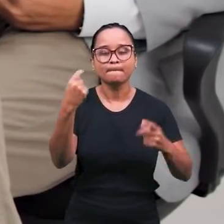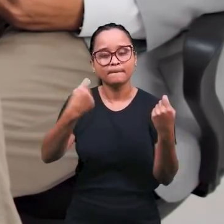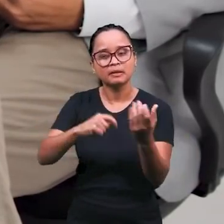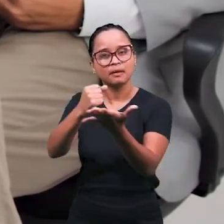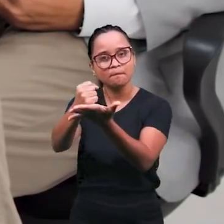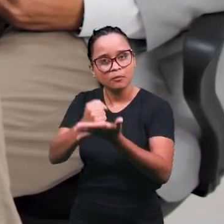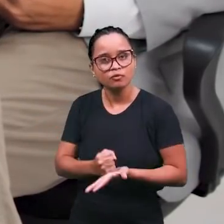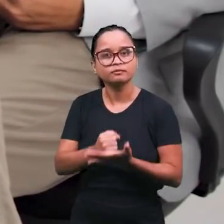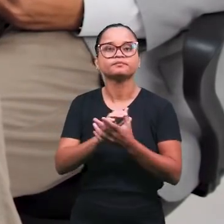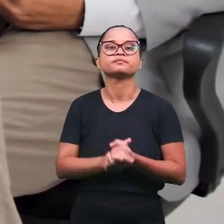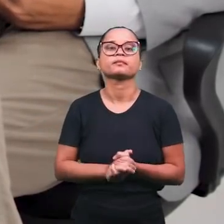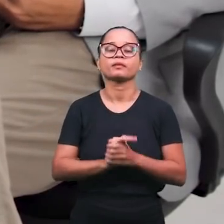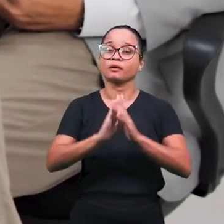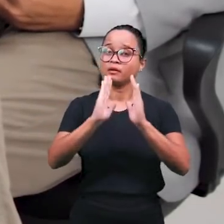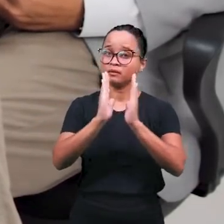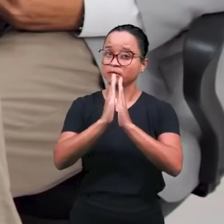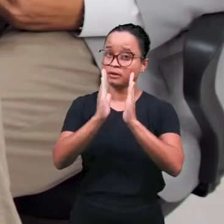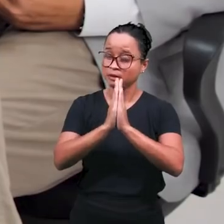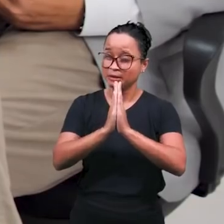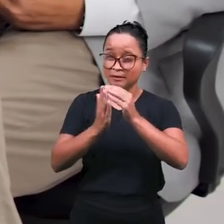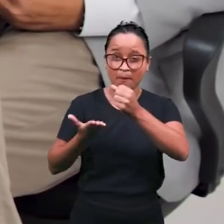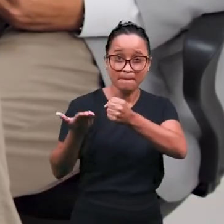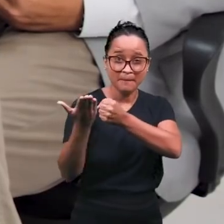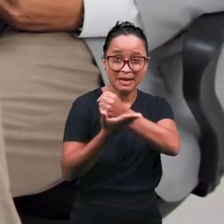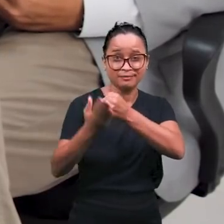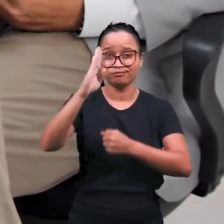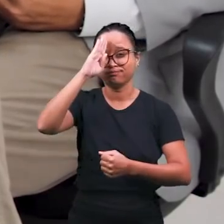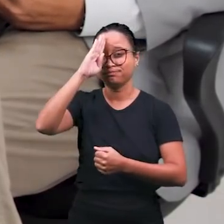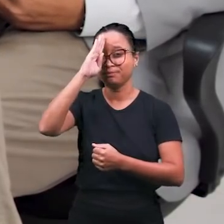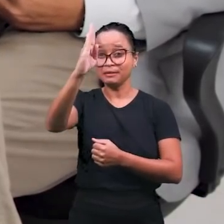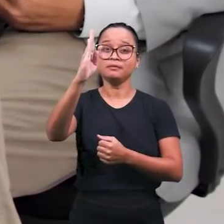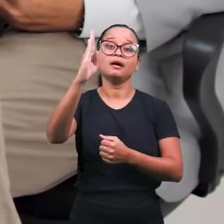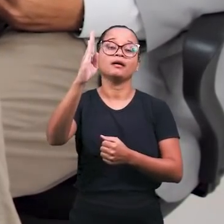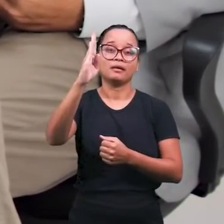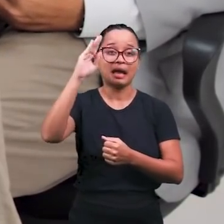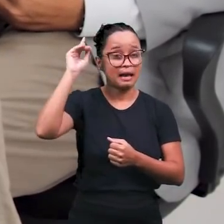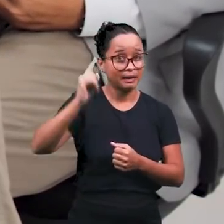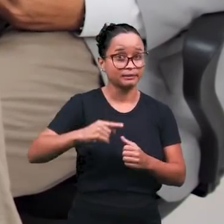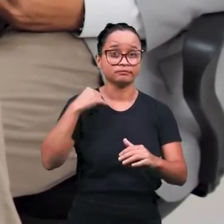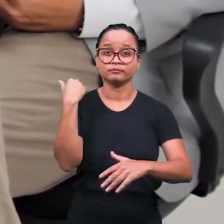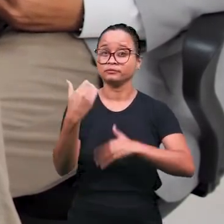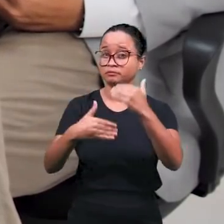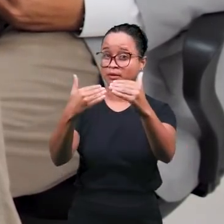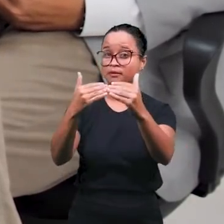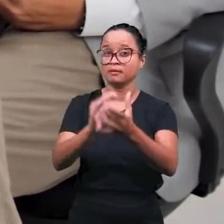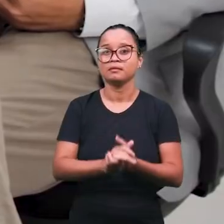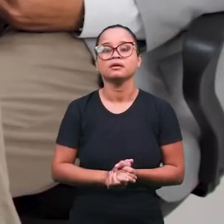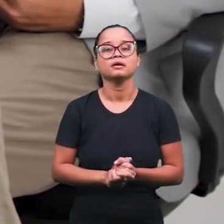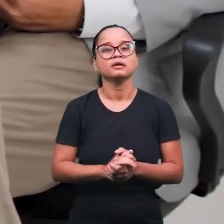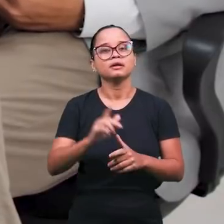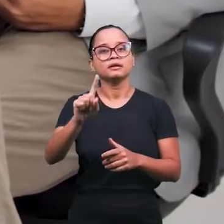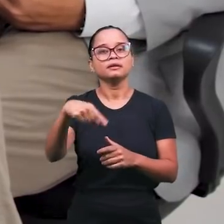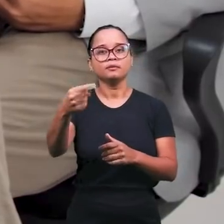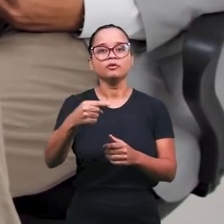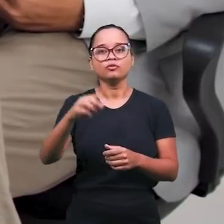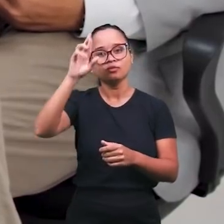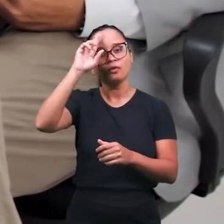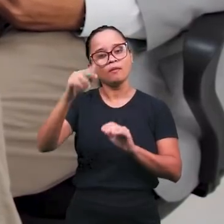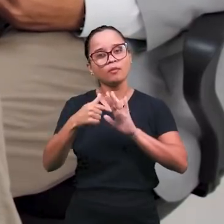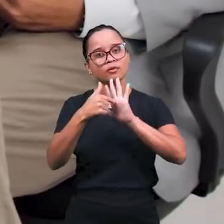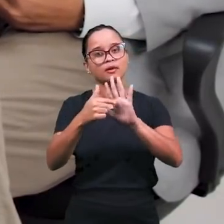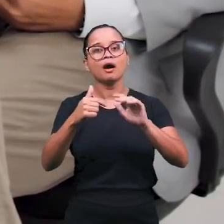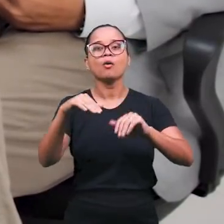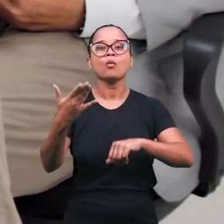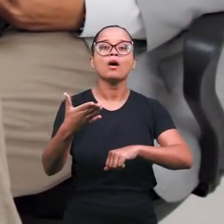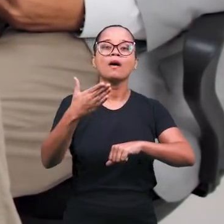buscar ajuda, a oração é fundamental, é a base do seu processo de busca. E o demais só